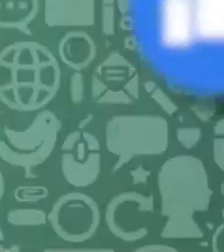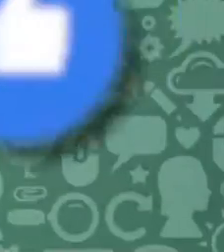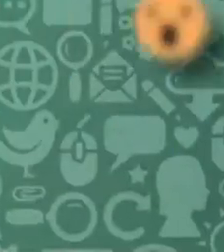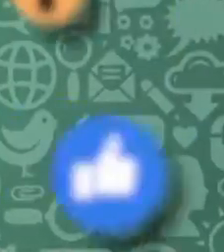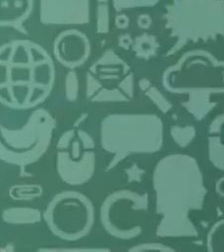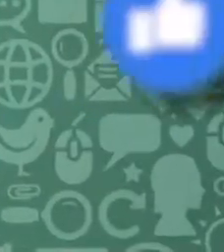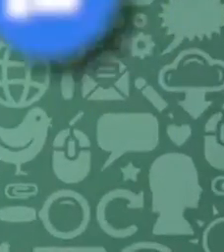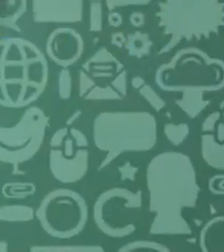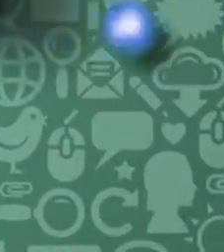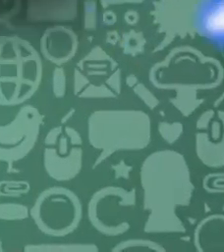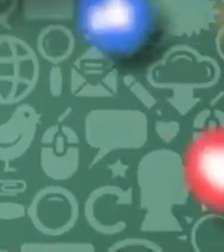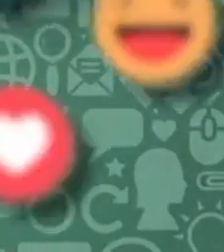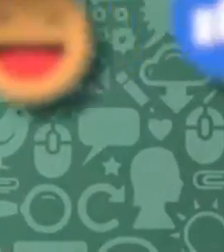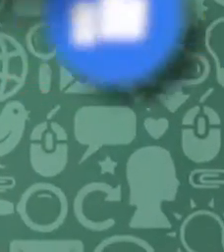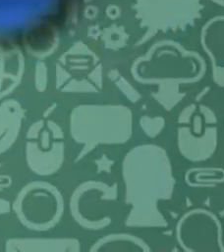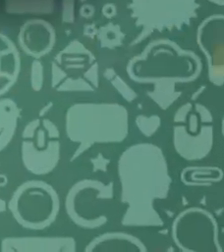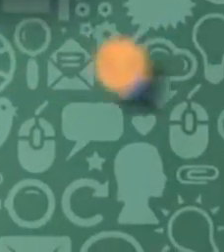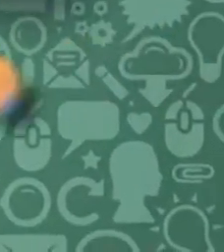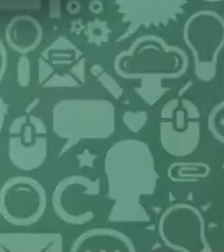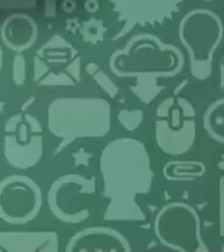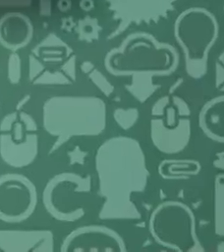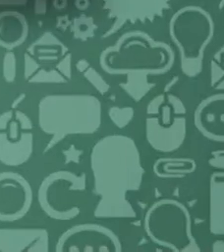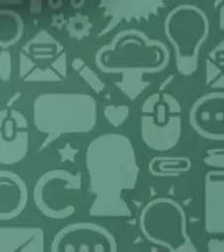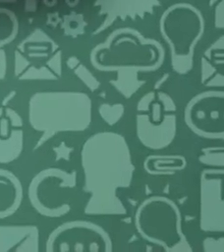tem que fazer é